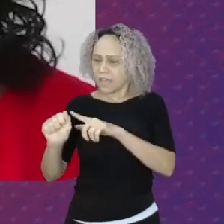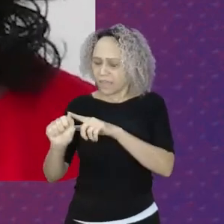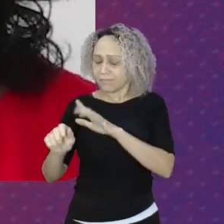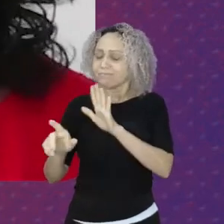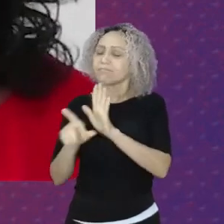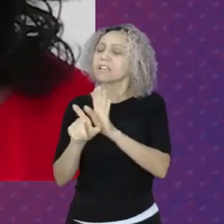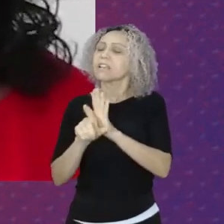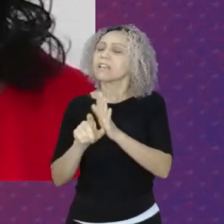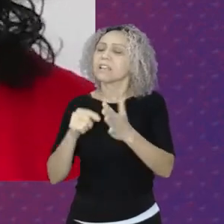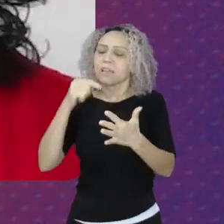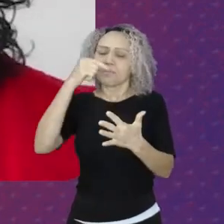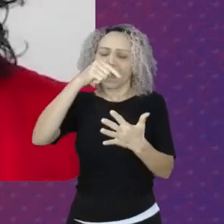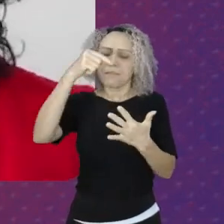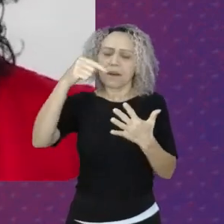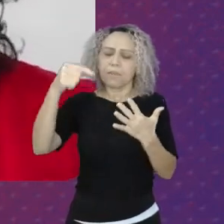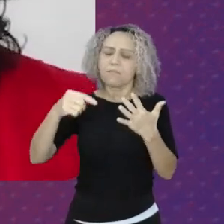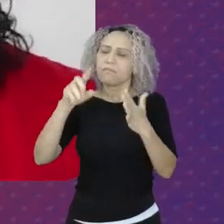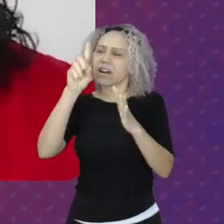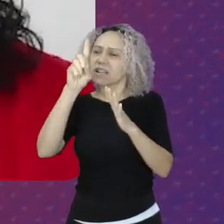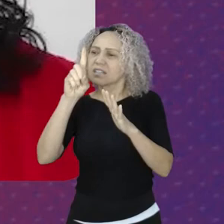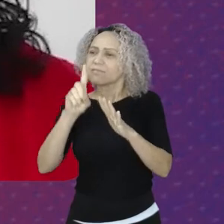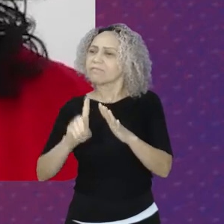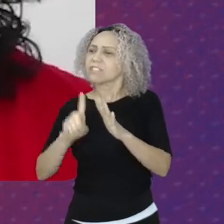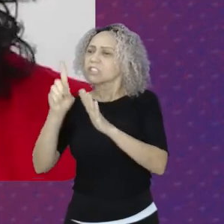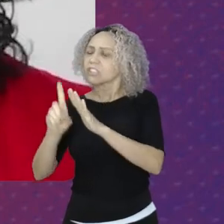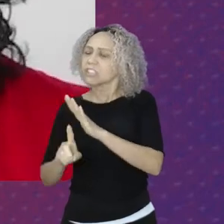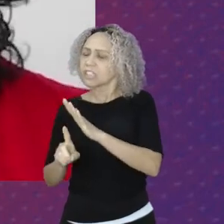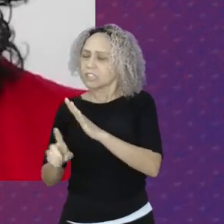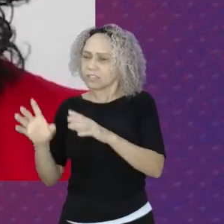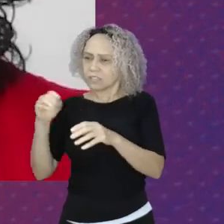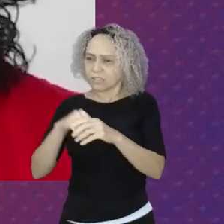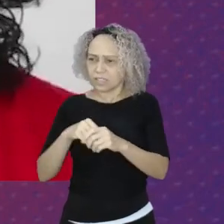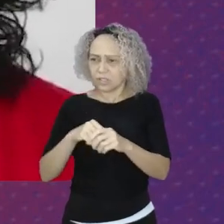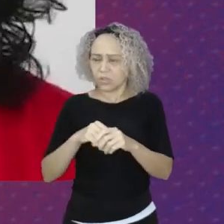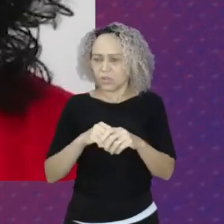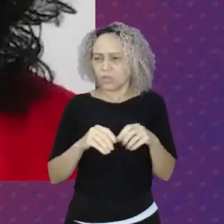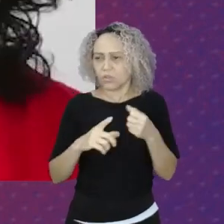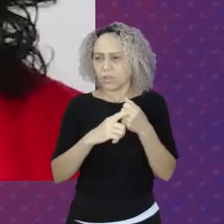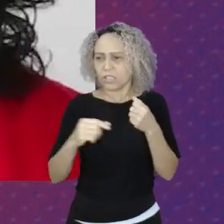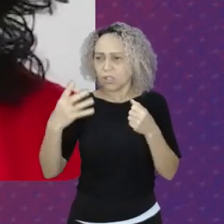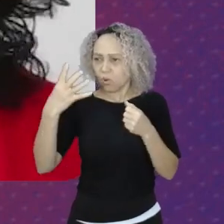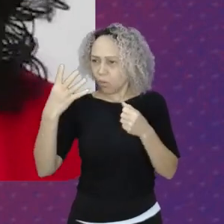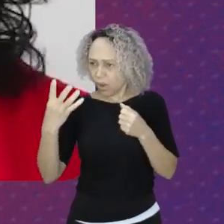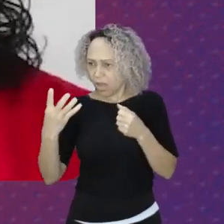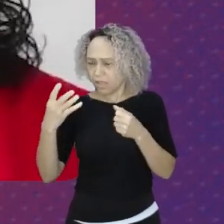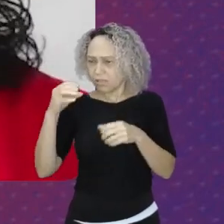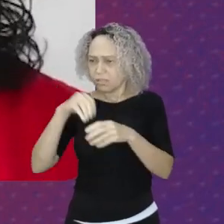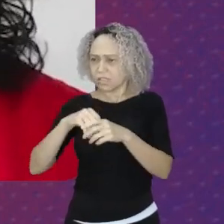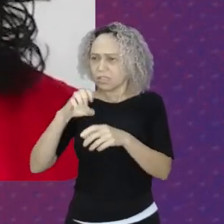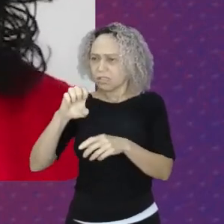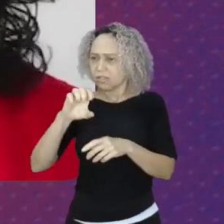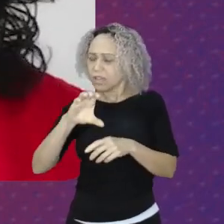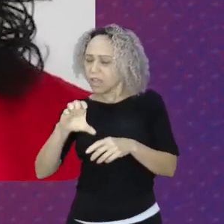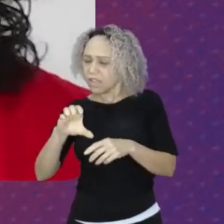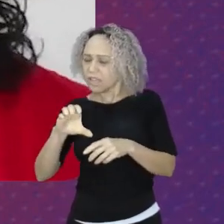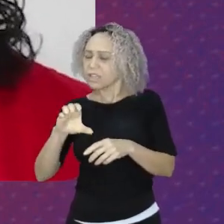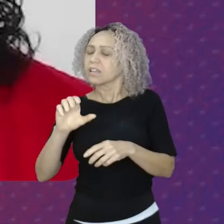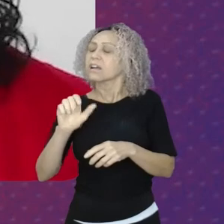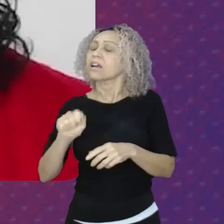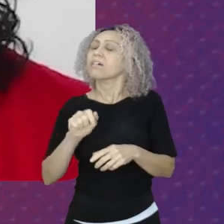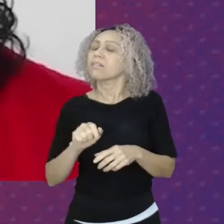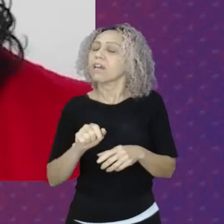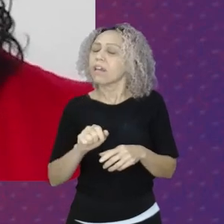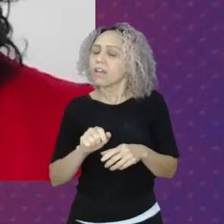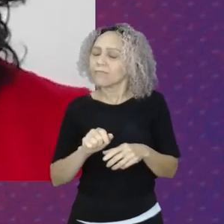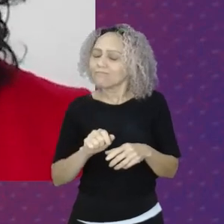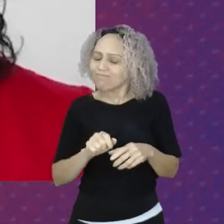direitos, então, que estão previstos aqui no artigo 4º do ECA, que diz que é dever da família, da comunidade, da sociedade em geral e do